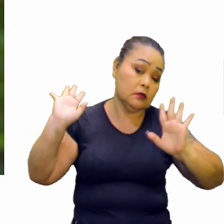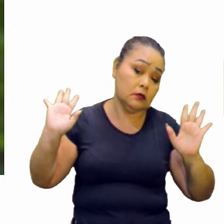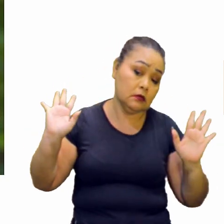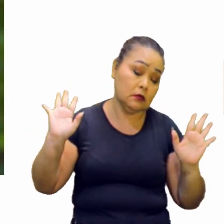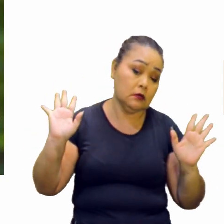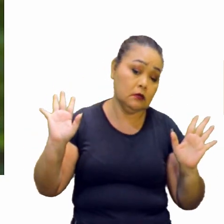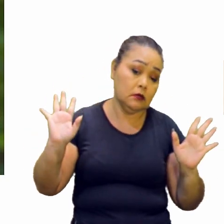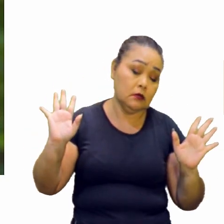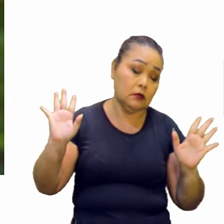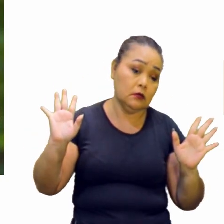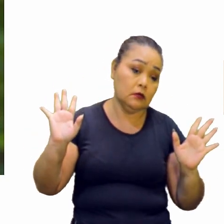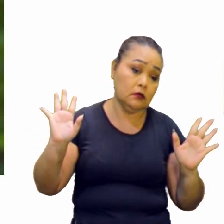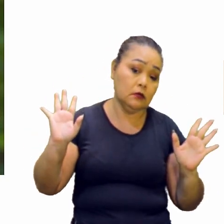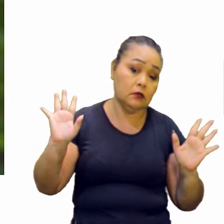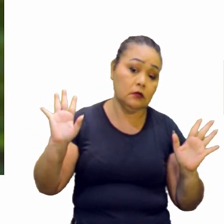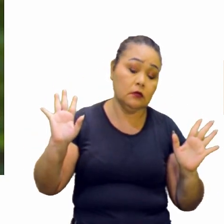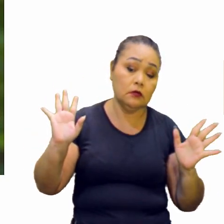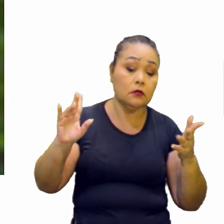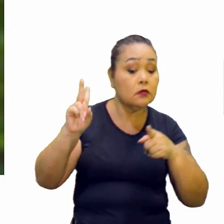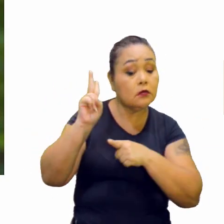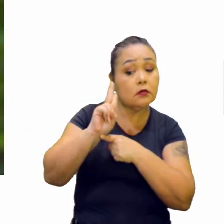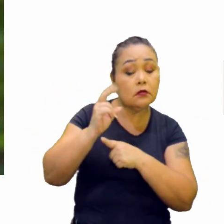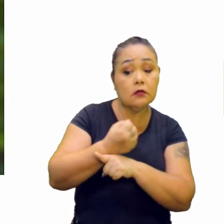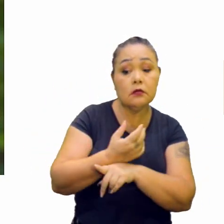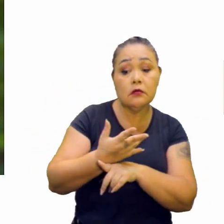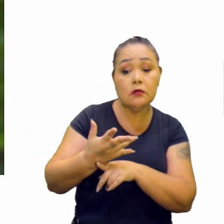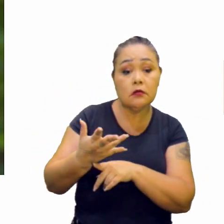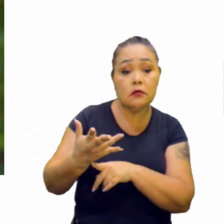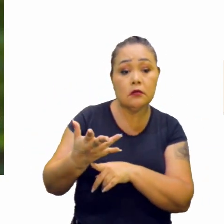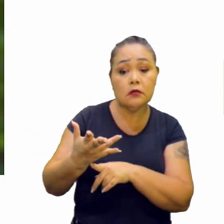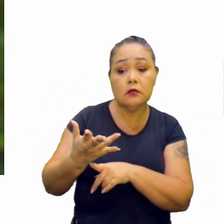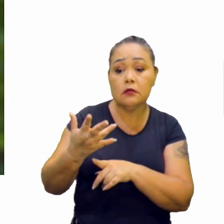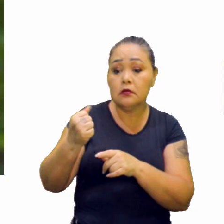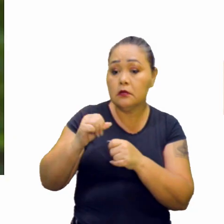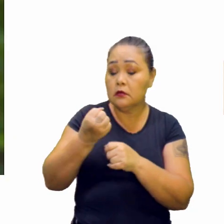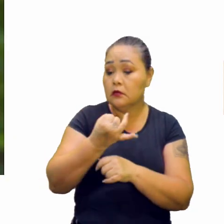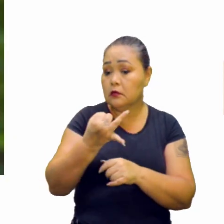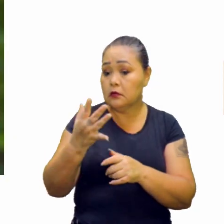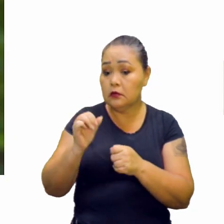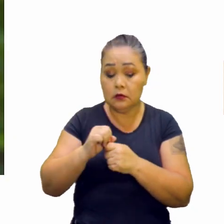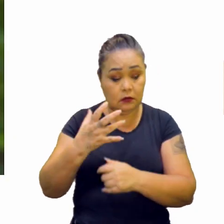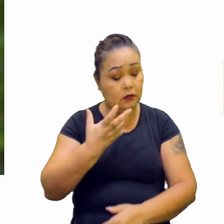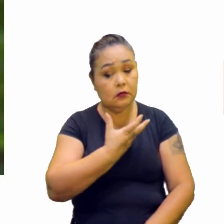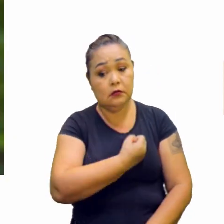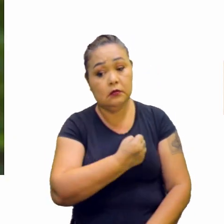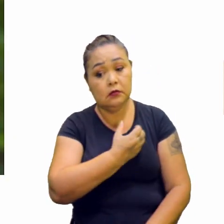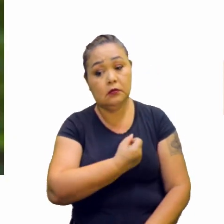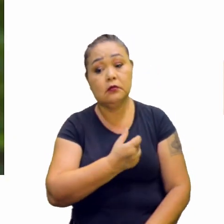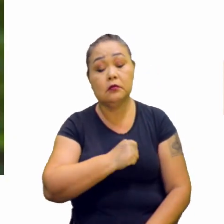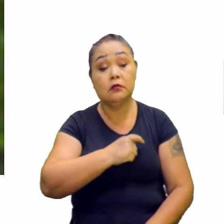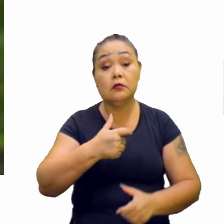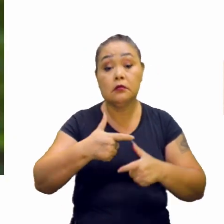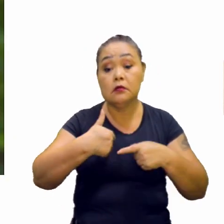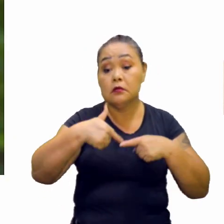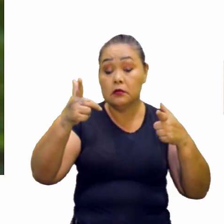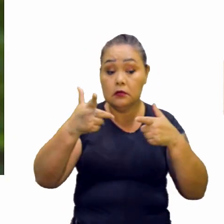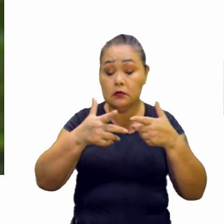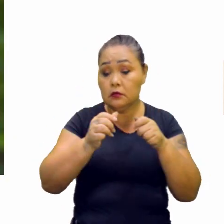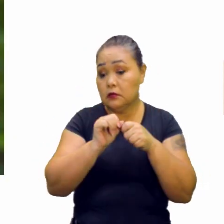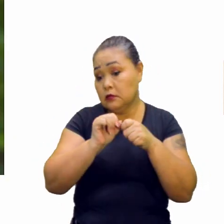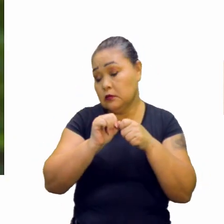da cultivar. A quantidade de poda que tem no maracujá é bem mais representativa do que eu